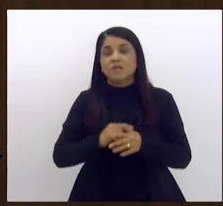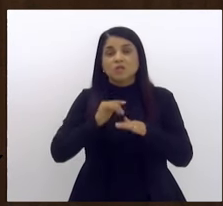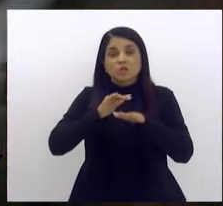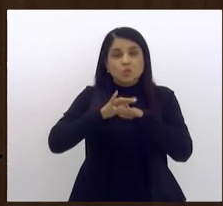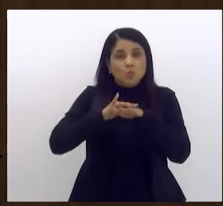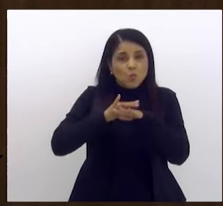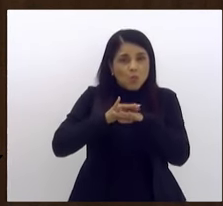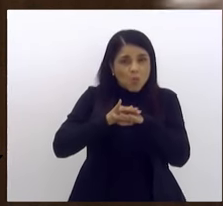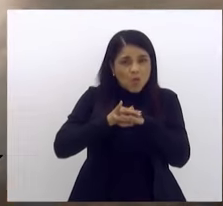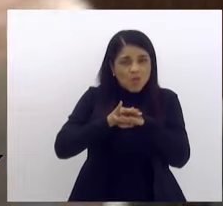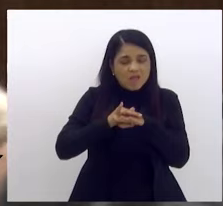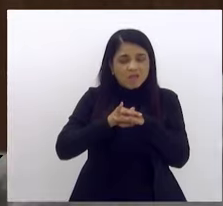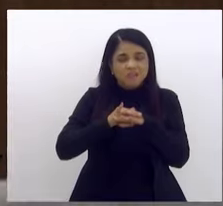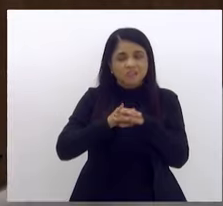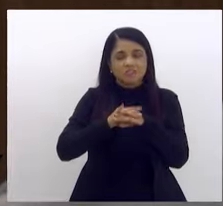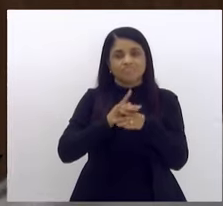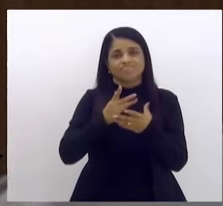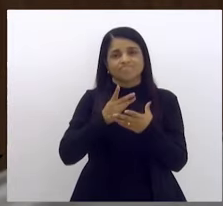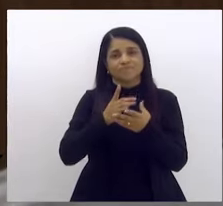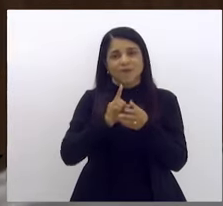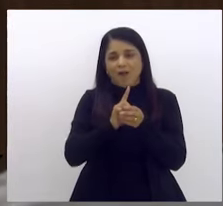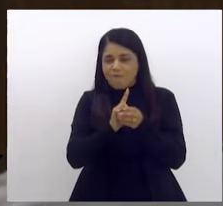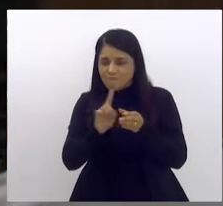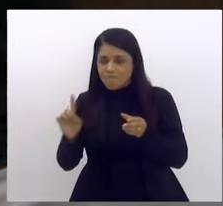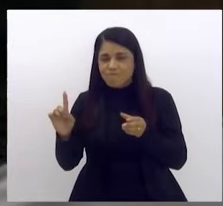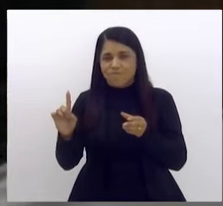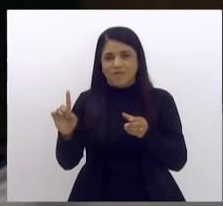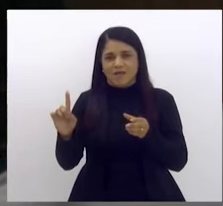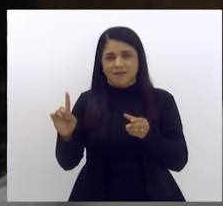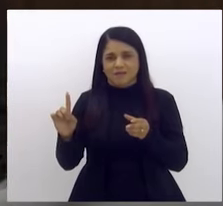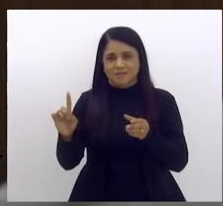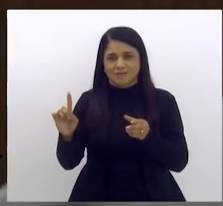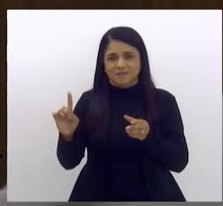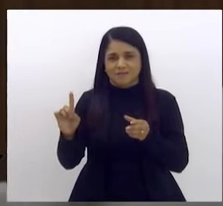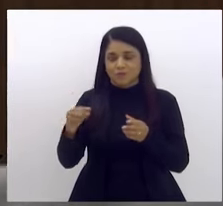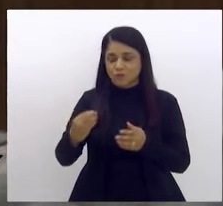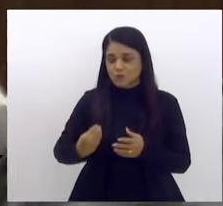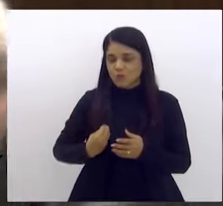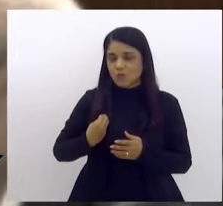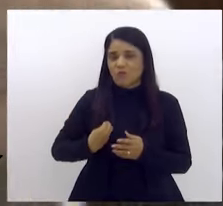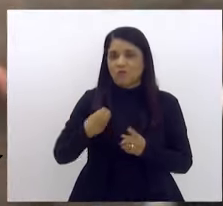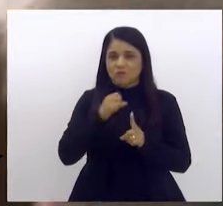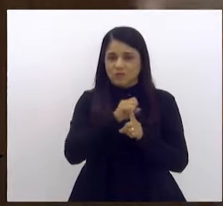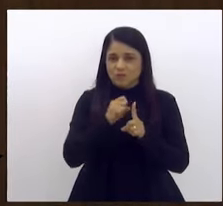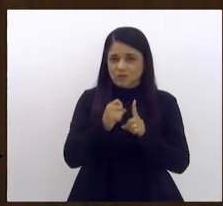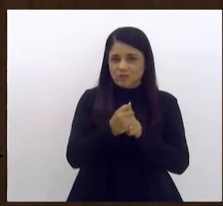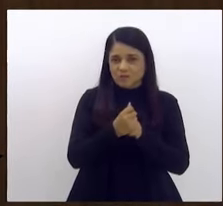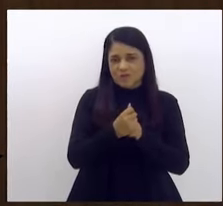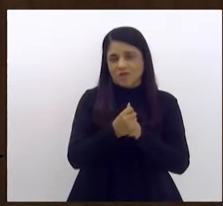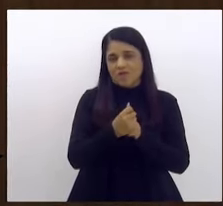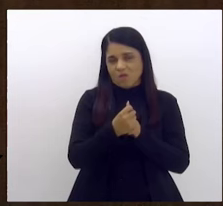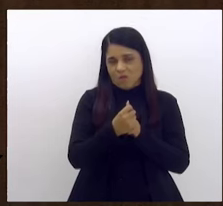acabam afastando os seus portadores do convívio social, e uma maneira de enfrentar